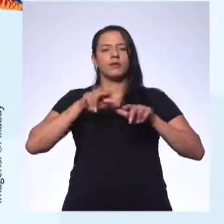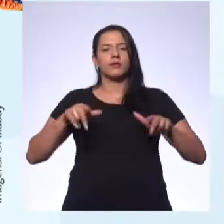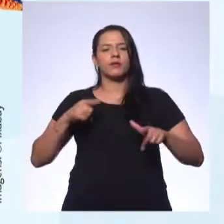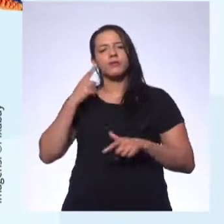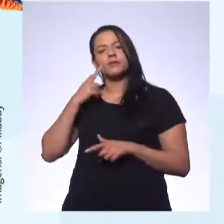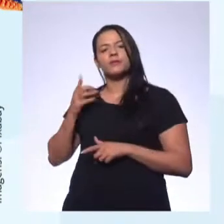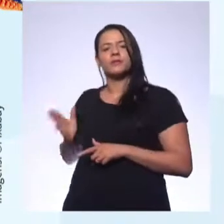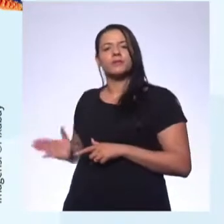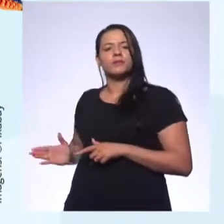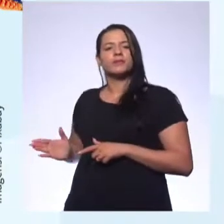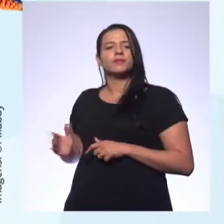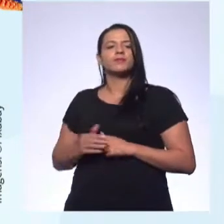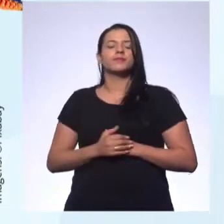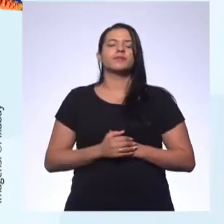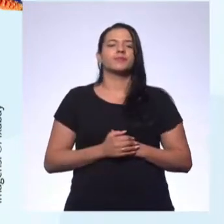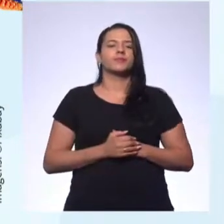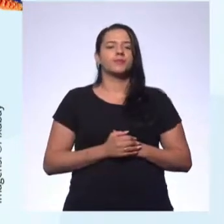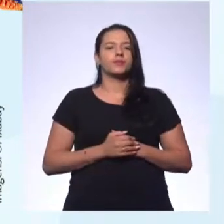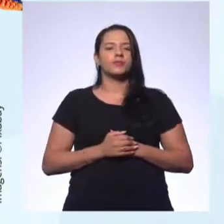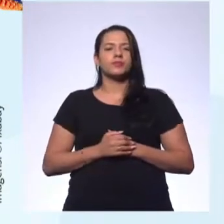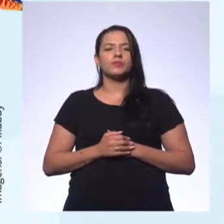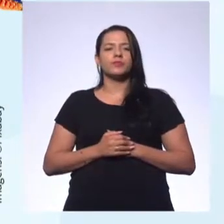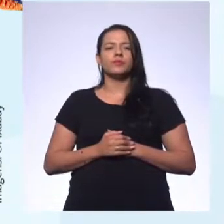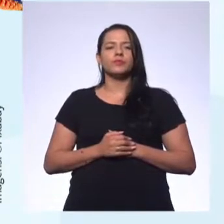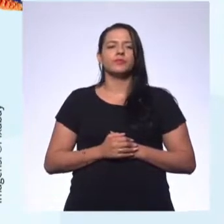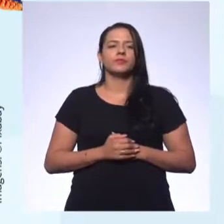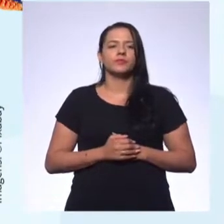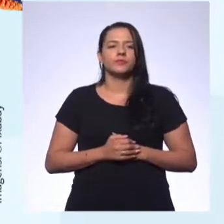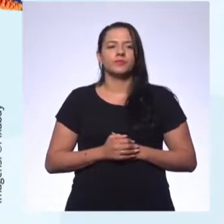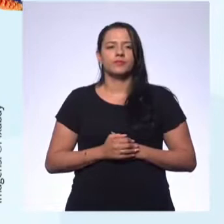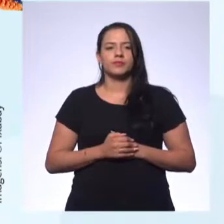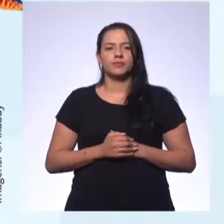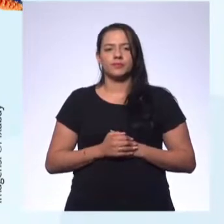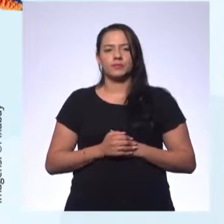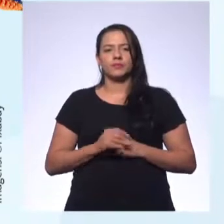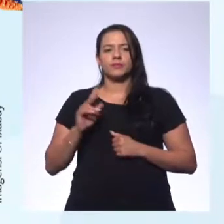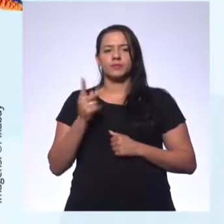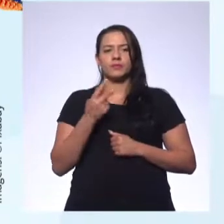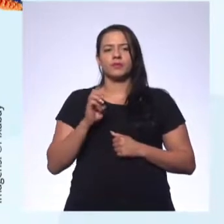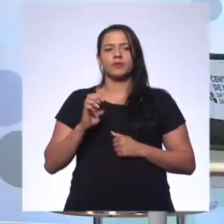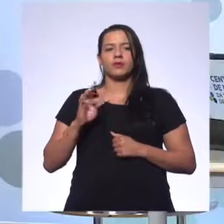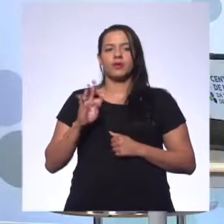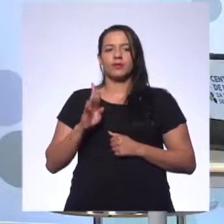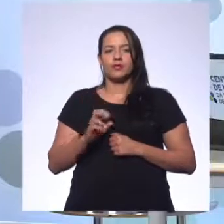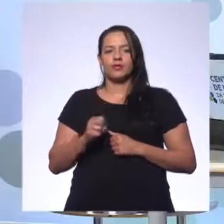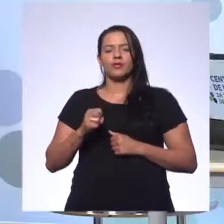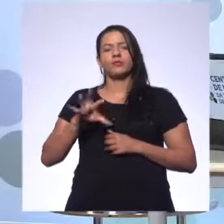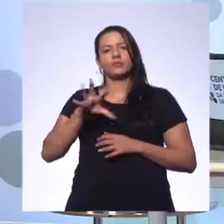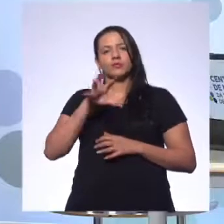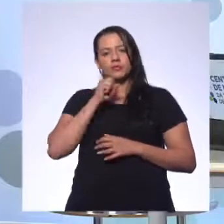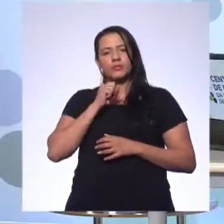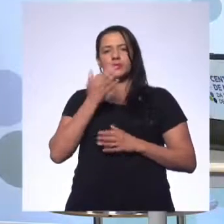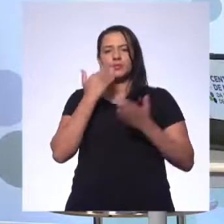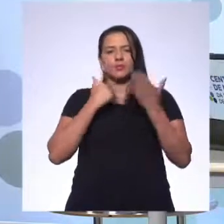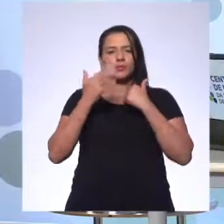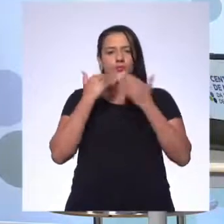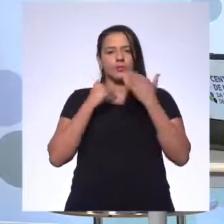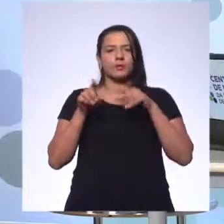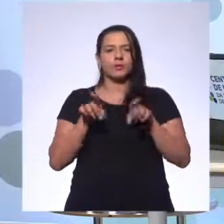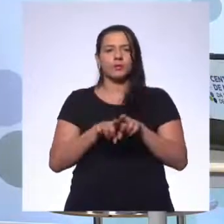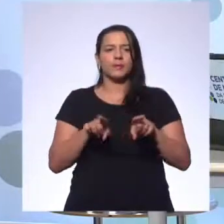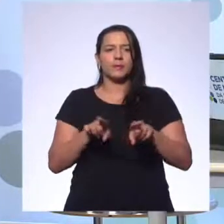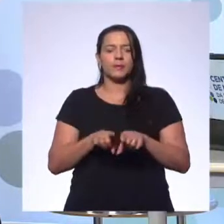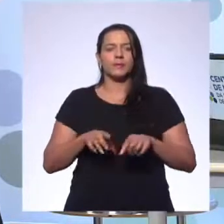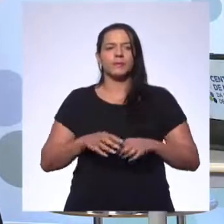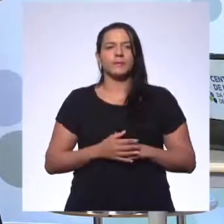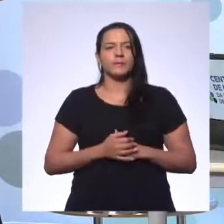seres eucariontes, multicelulares e heterótrofos também por ingestão, nesse caso, tá? Então aqui a